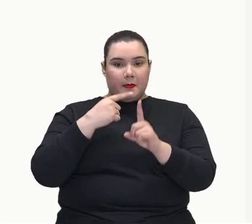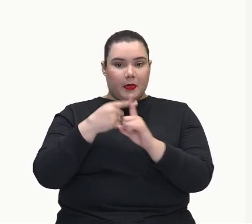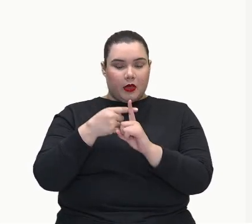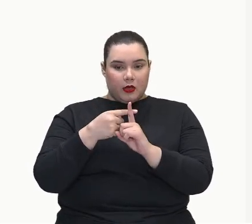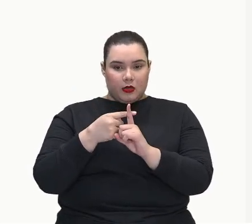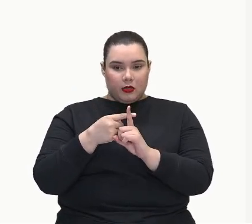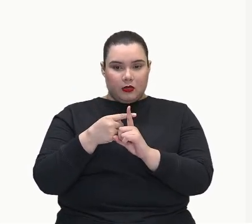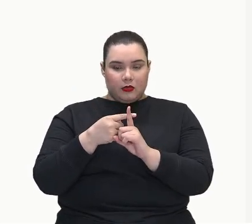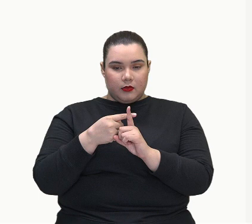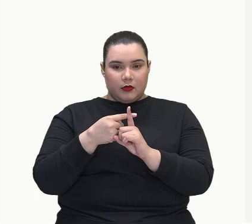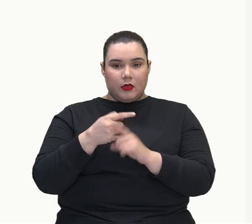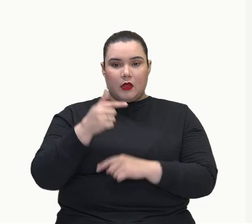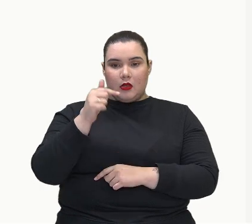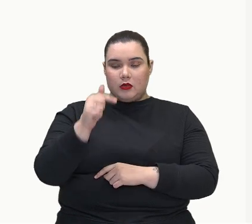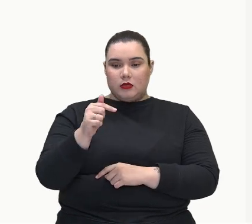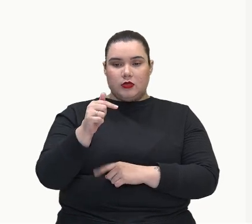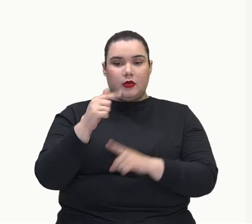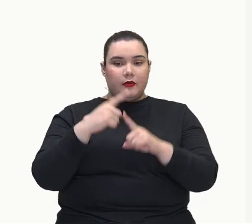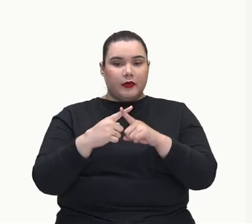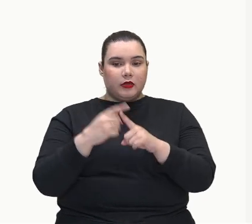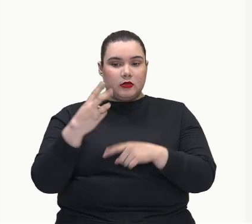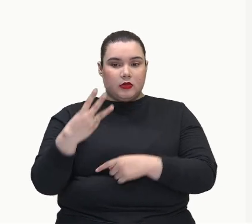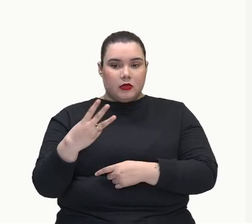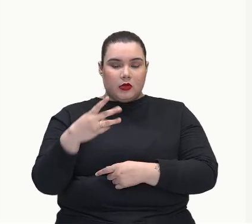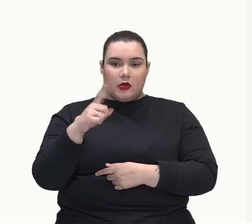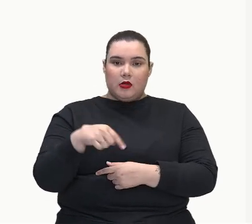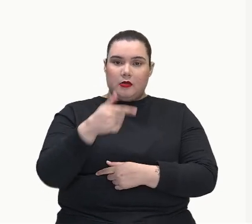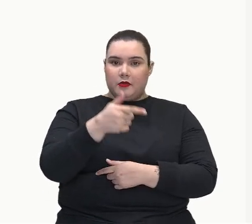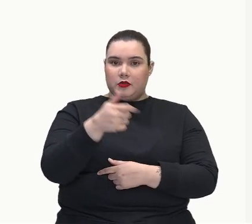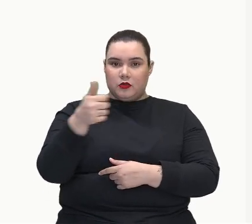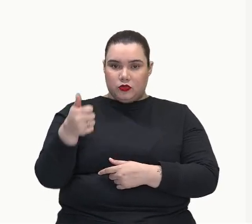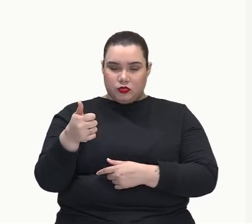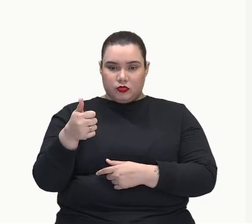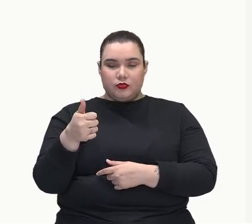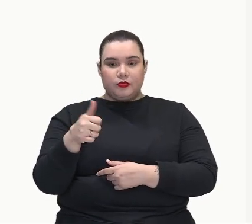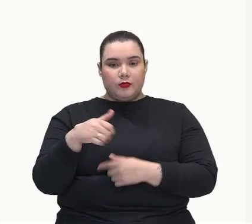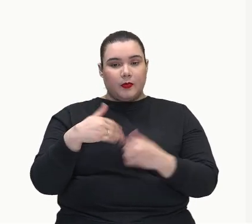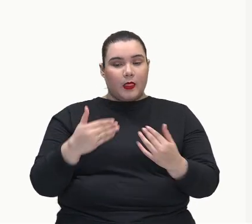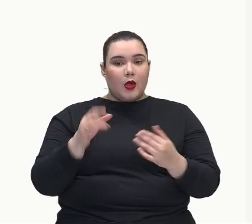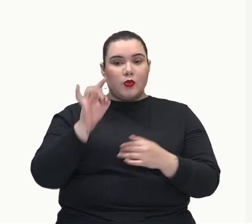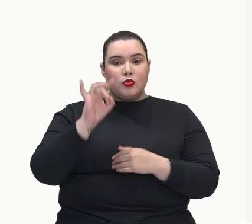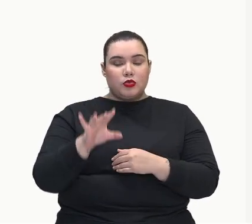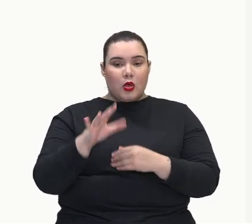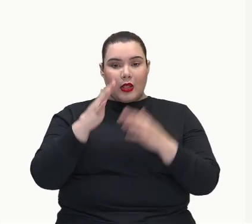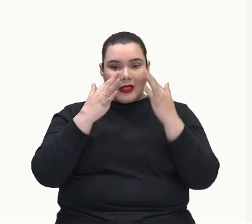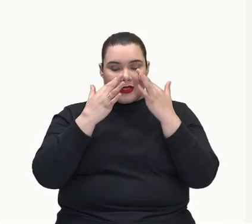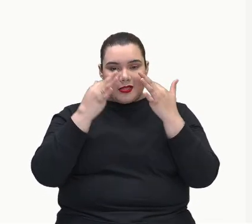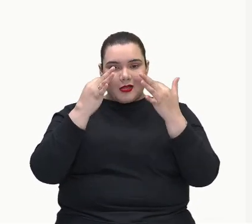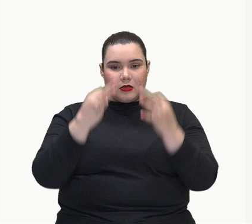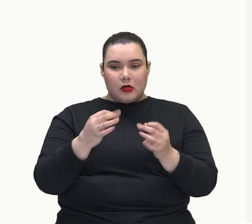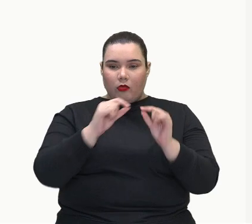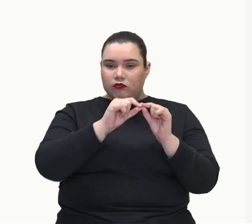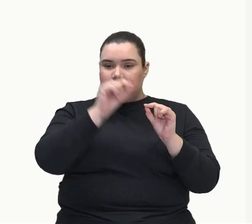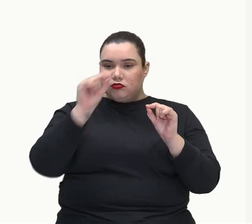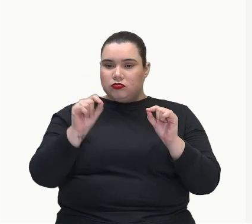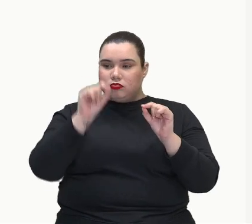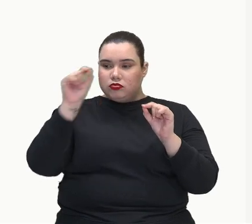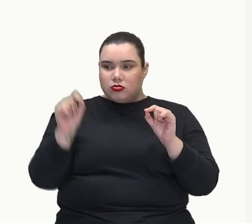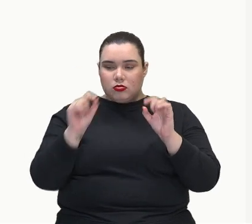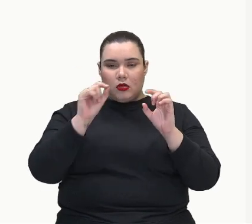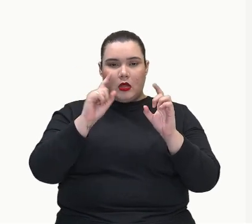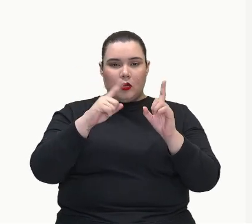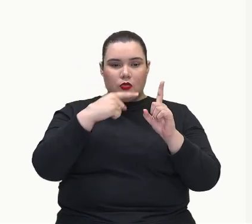mais 7 vezes 3, que é 21. Então, a gente só tem que ter cuidado mesmo na hora de